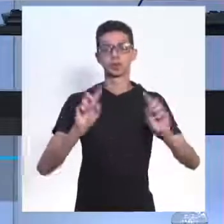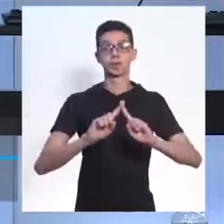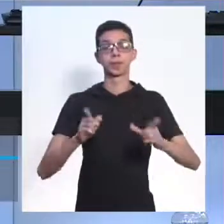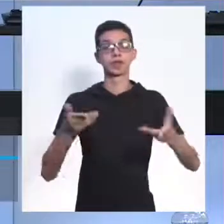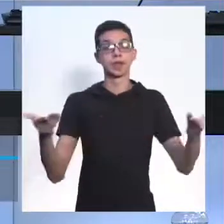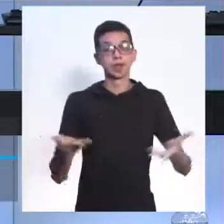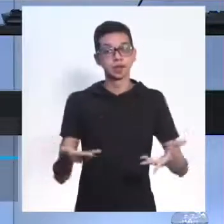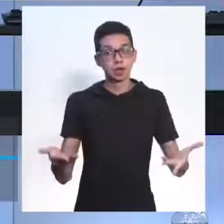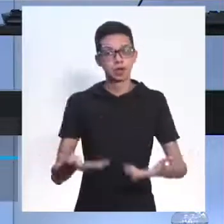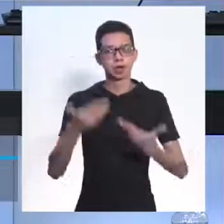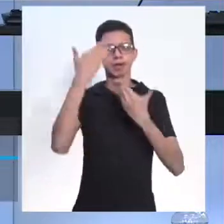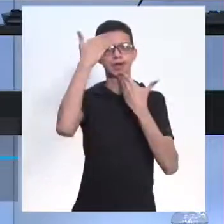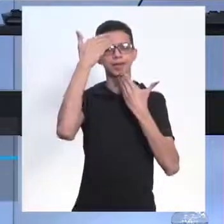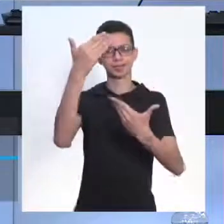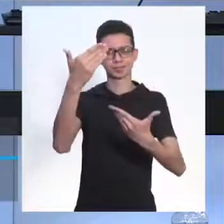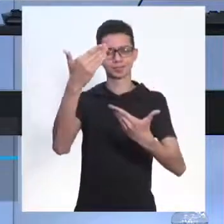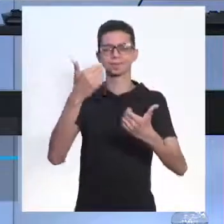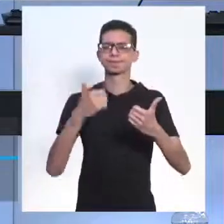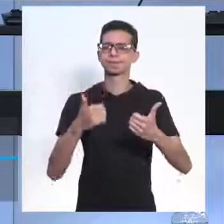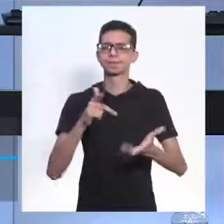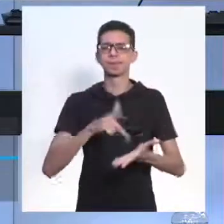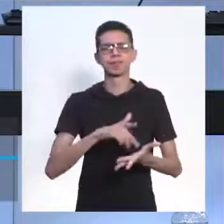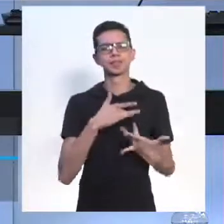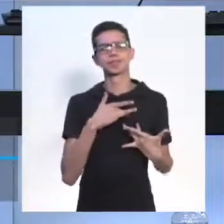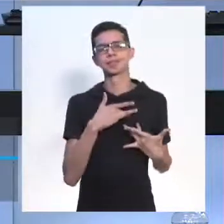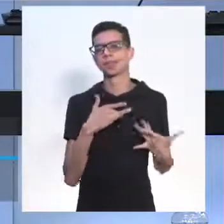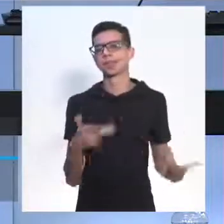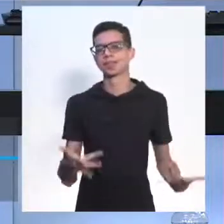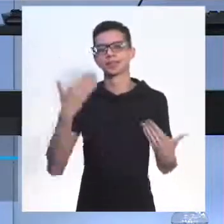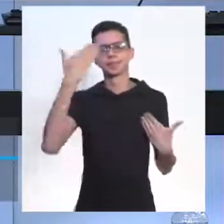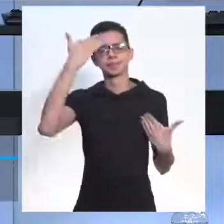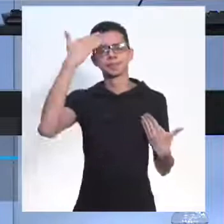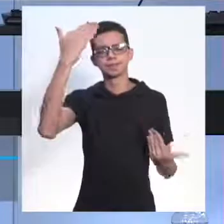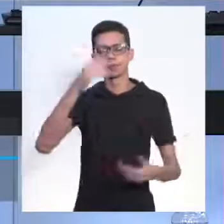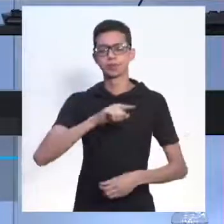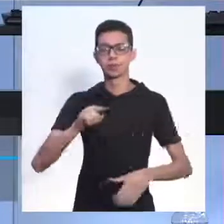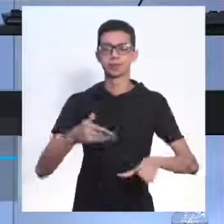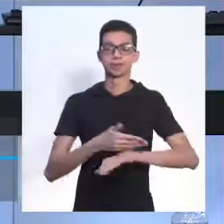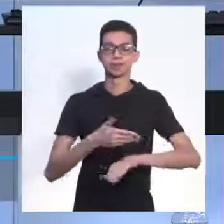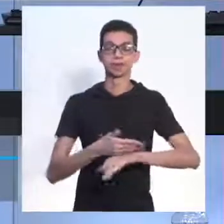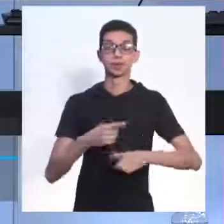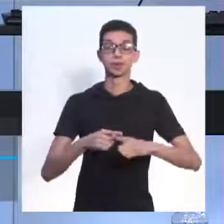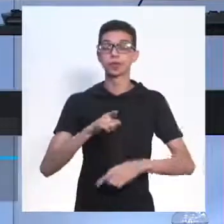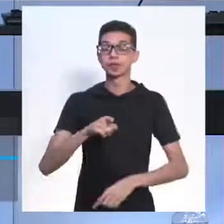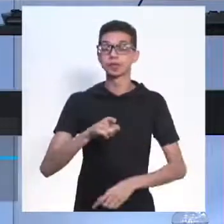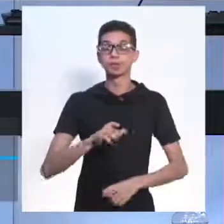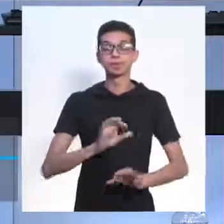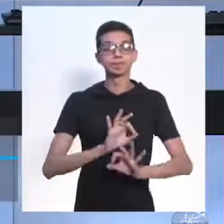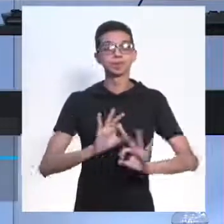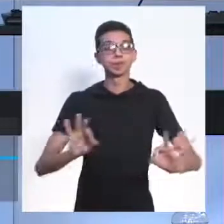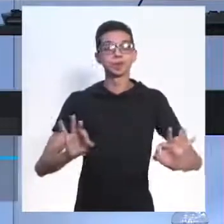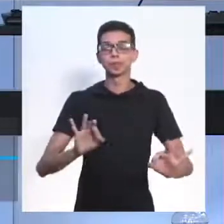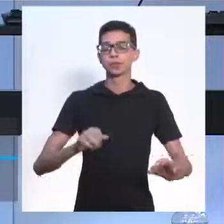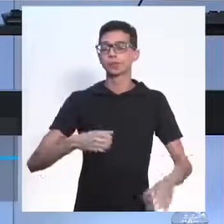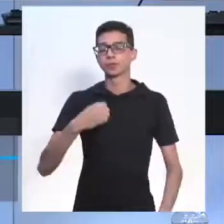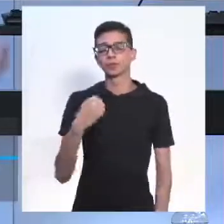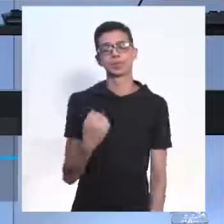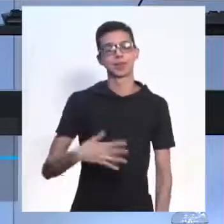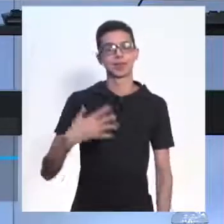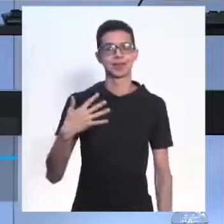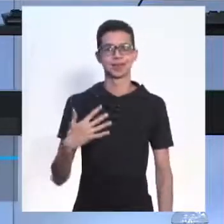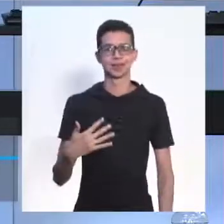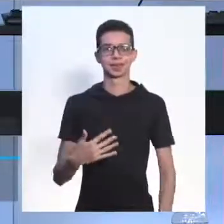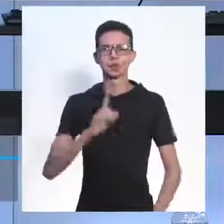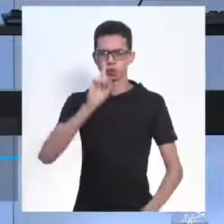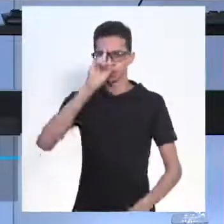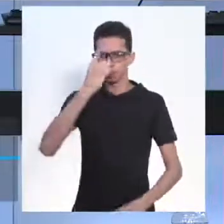mas nós queremos agradecer profundamente a participação de vocês que vocês foram simplesmente incríveis Ficaram algumas dúvidas